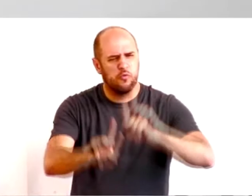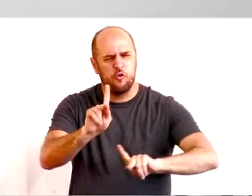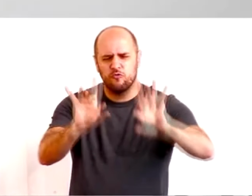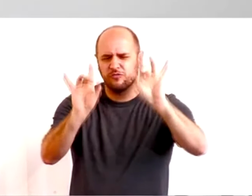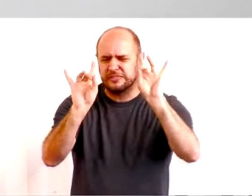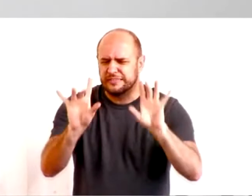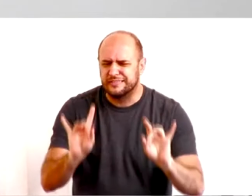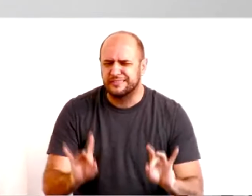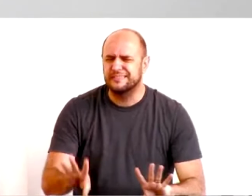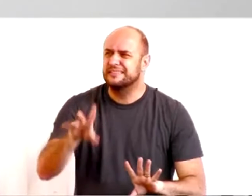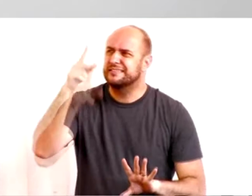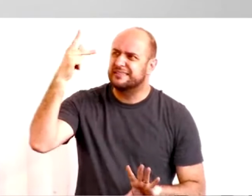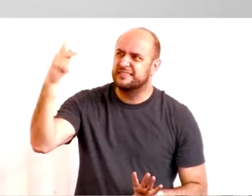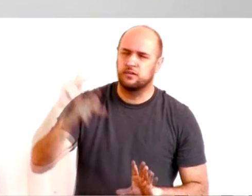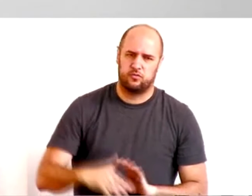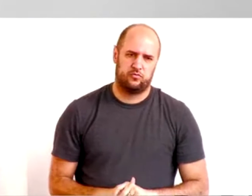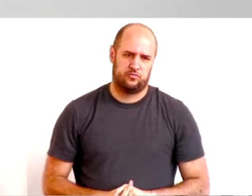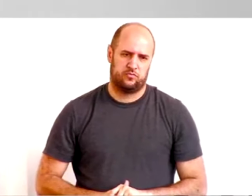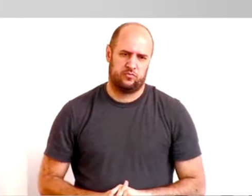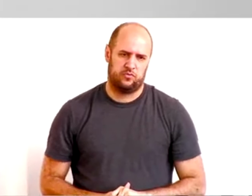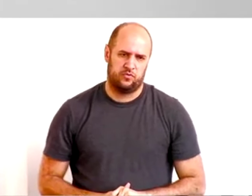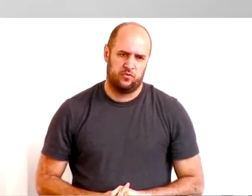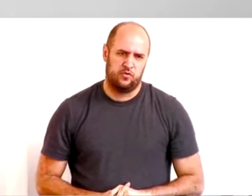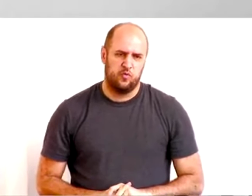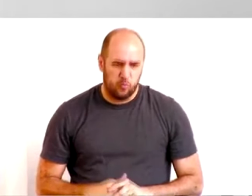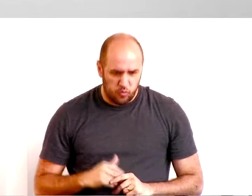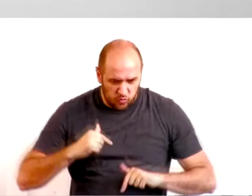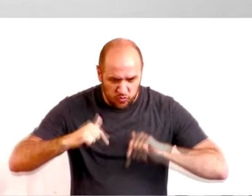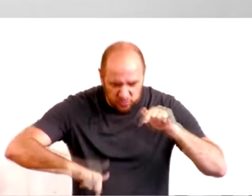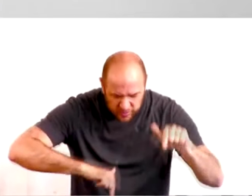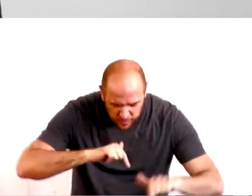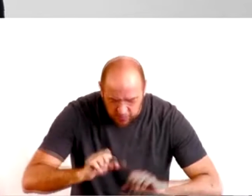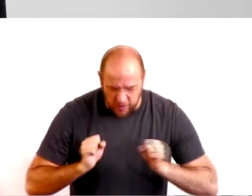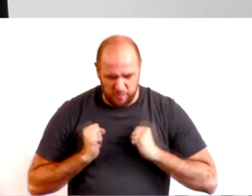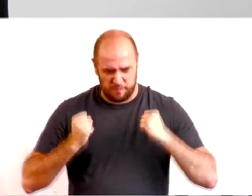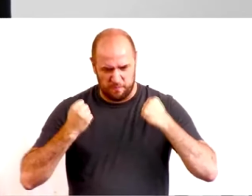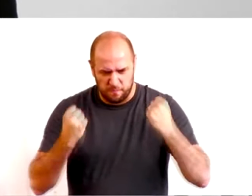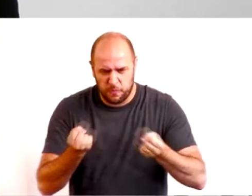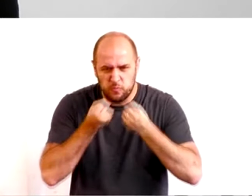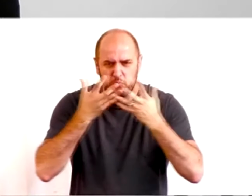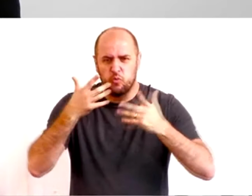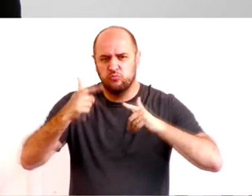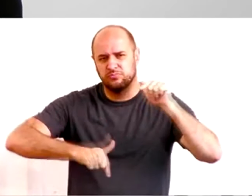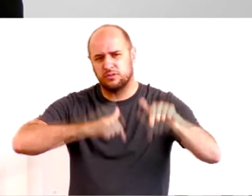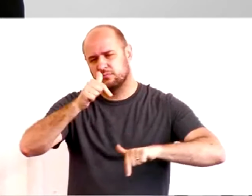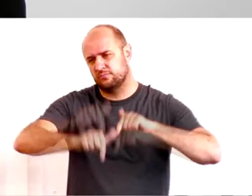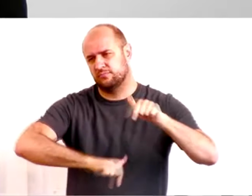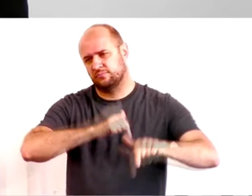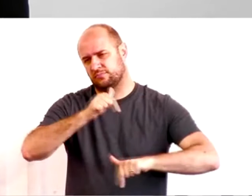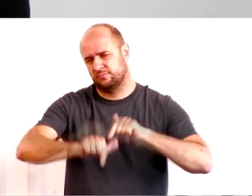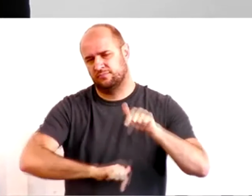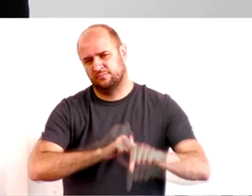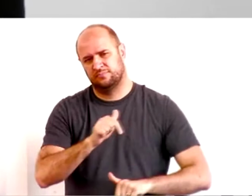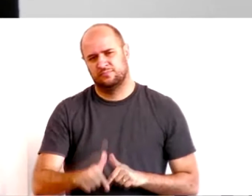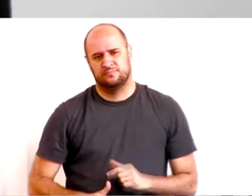exclusivamente seu, dedicado à prática das boas obras.